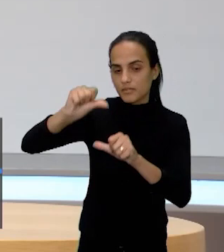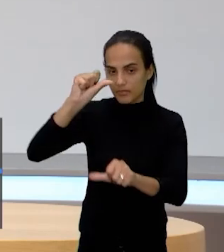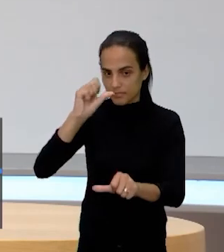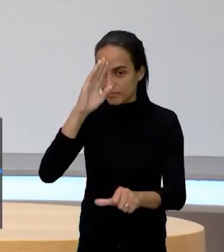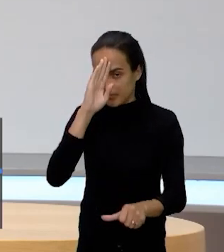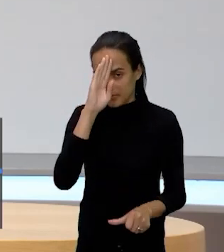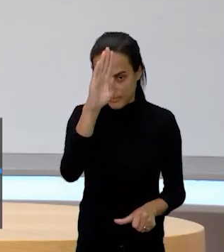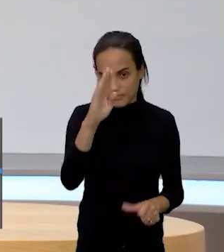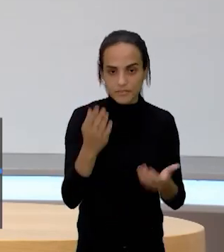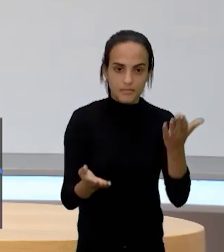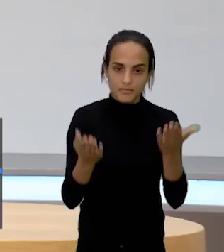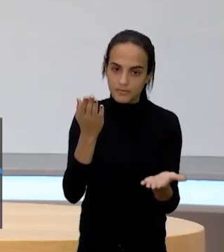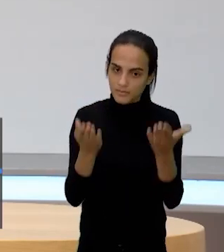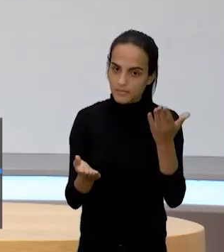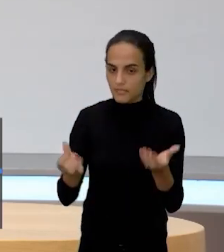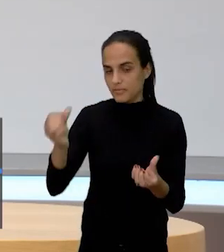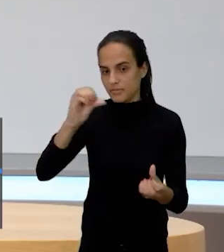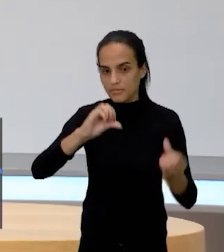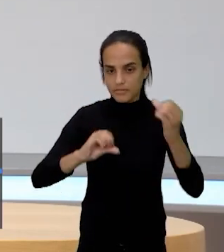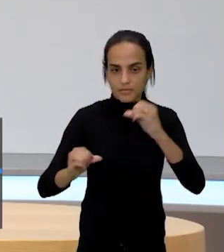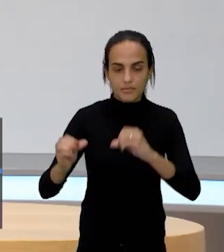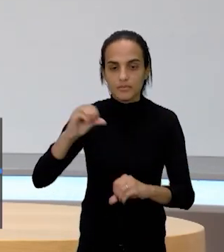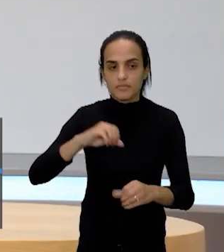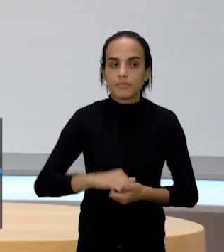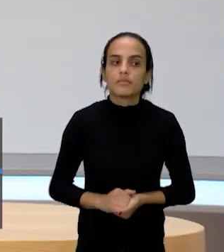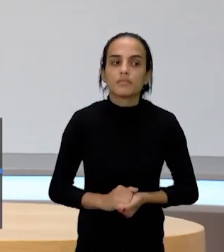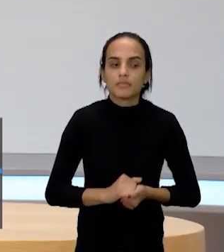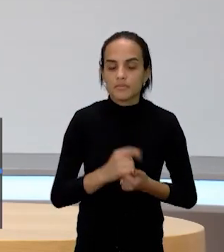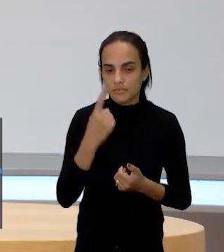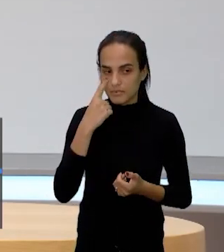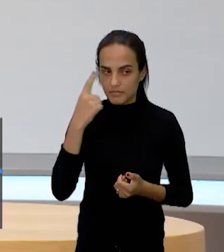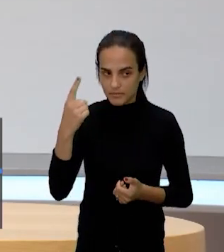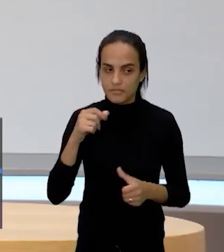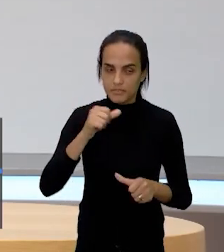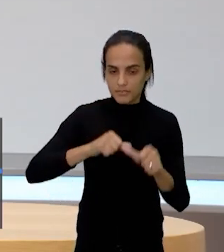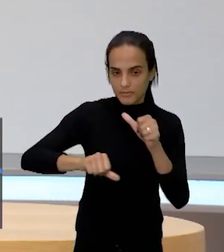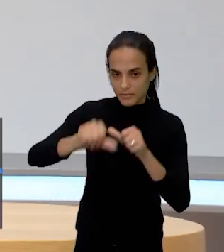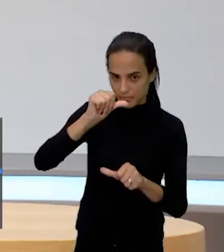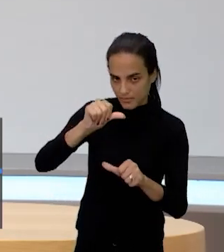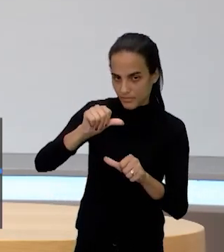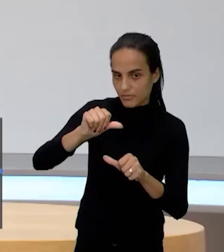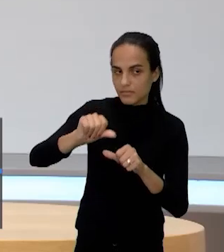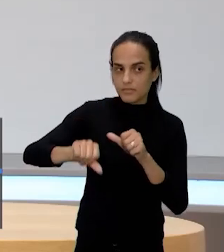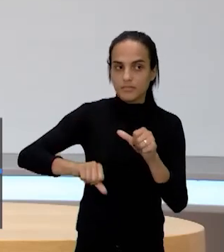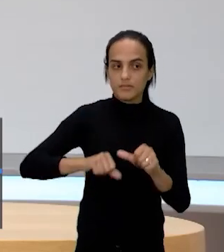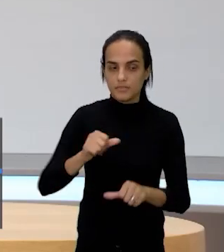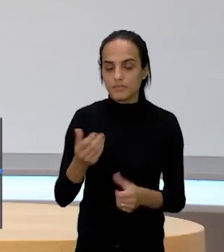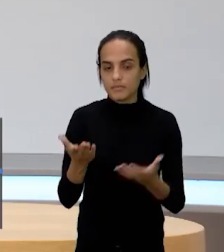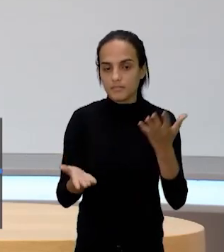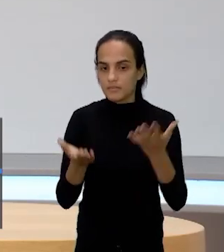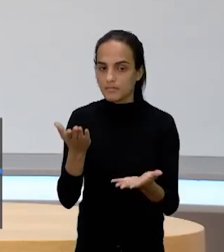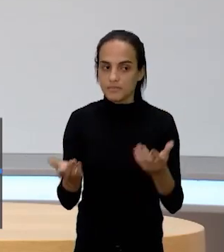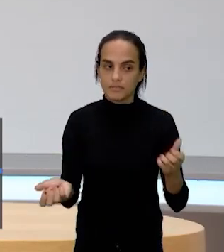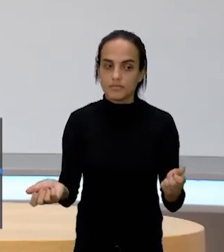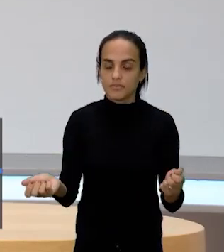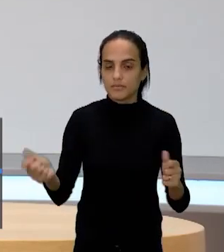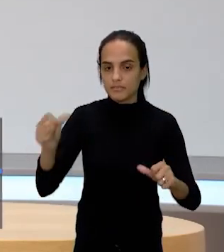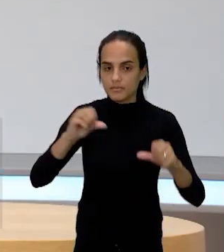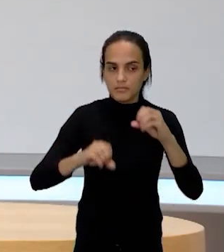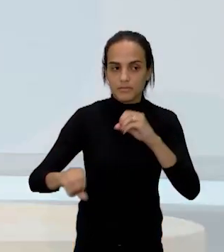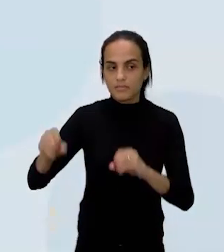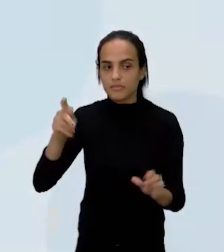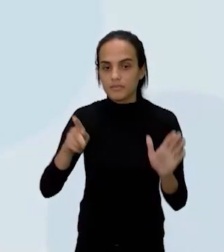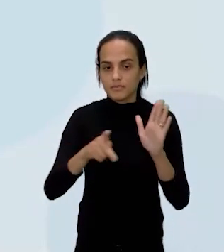Aí, equilíbrio químico. Então, agora a gente viu reversível e irreversível e o equilíbrio químico em si. Então, no slide a gente pode